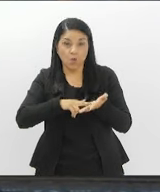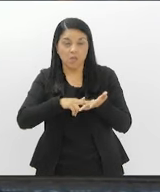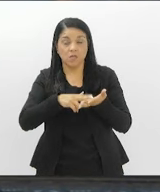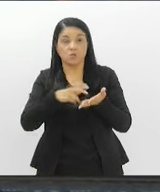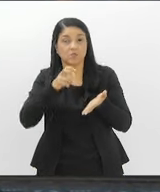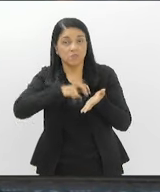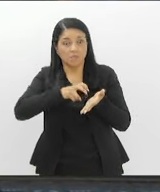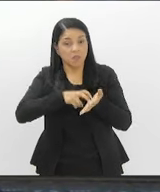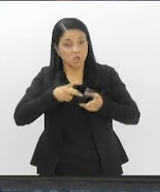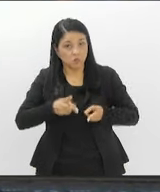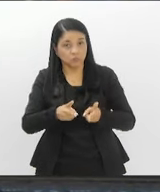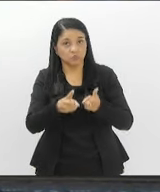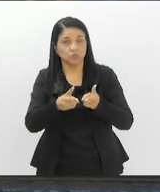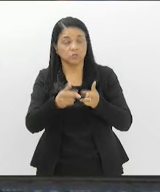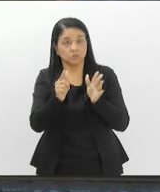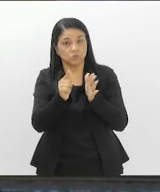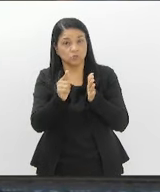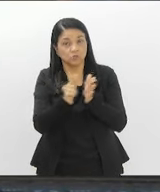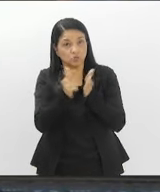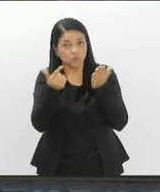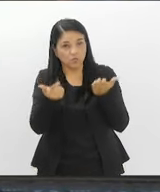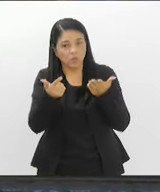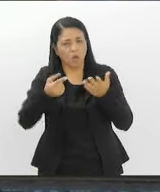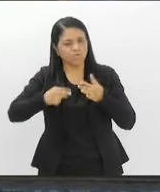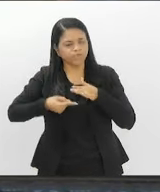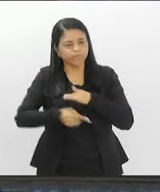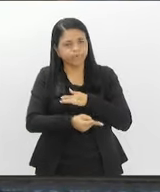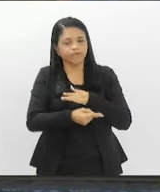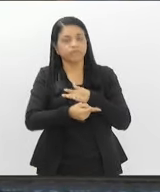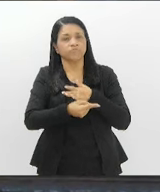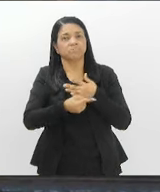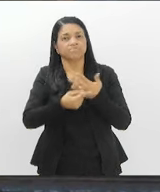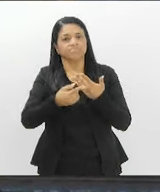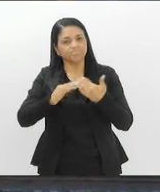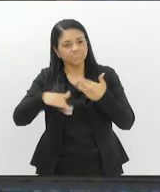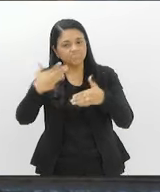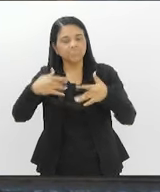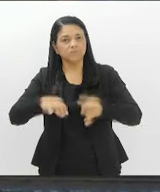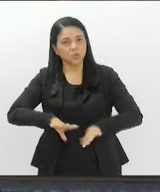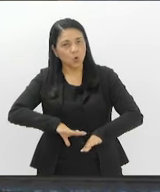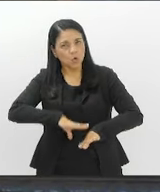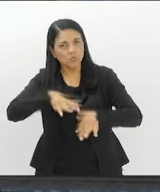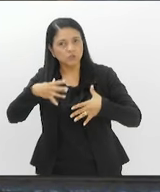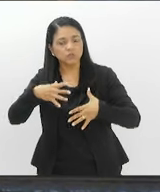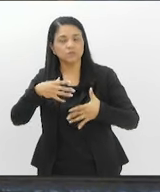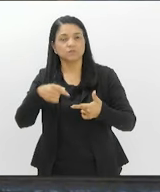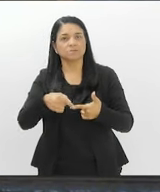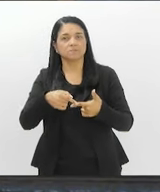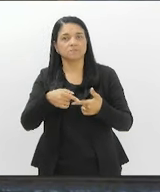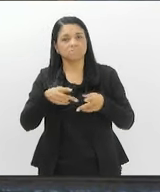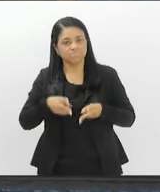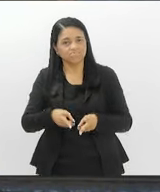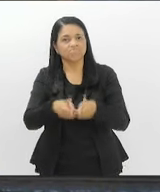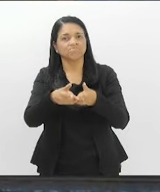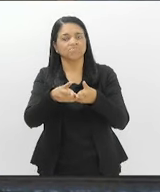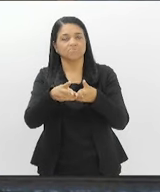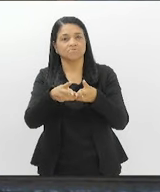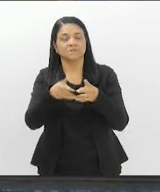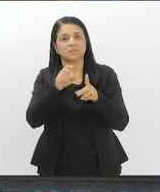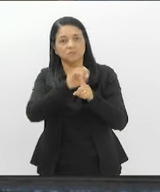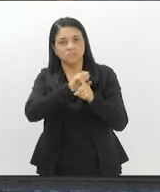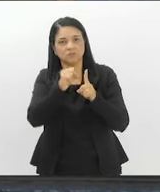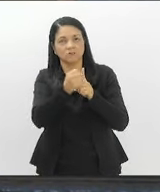continue sendo um jornal profundo, disruptivo e corajoso, porque é assim que você tem feito diferença na